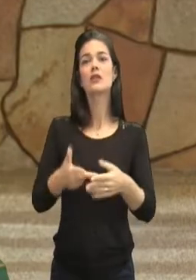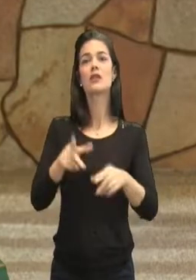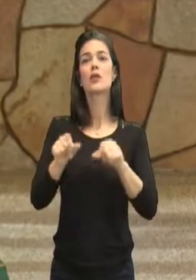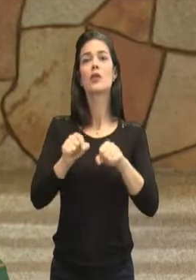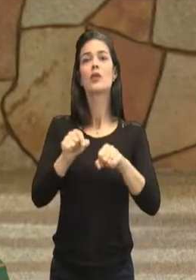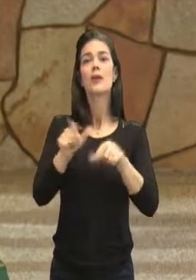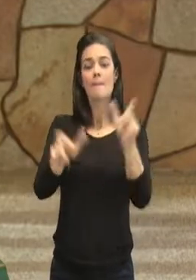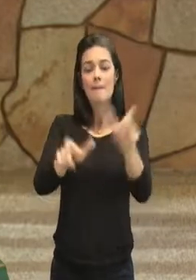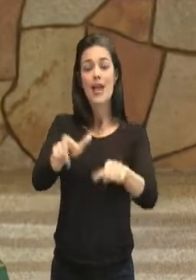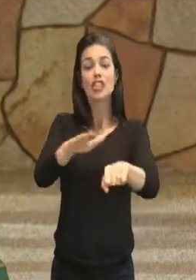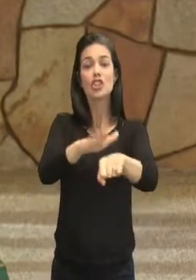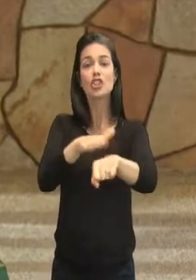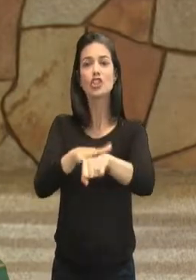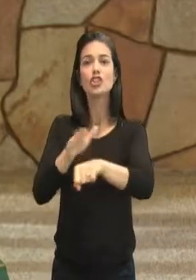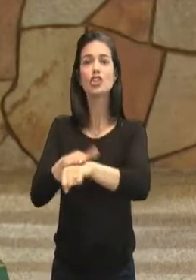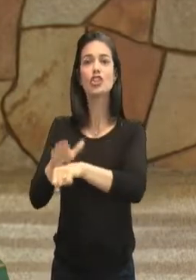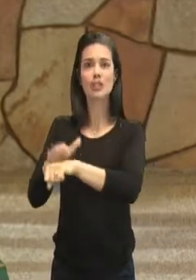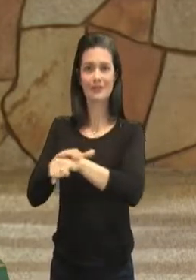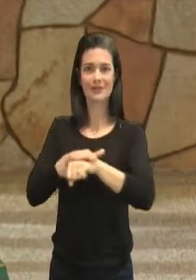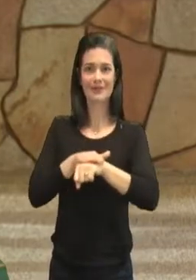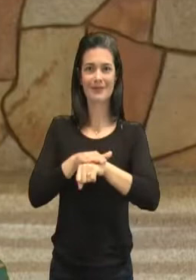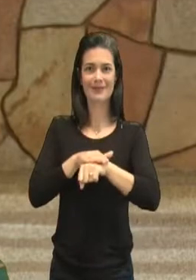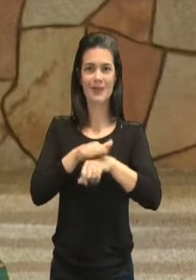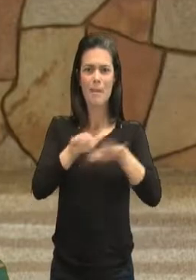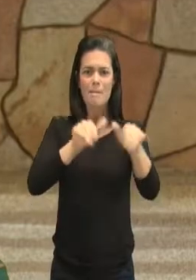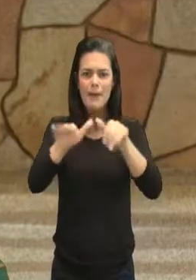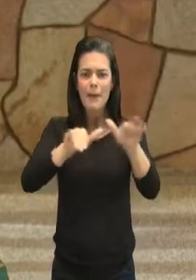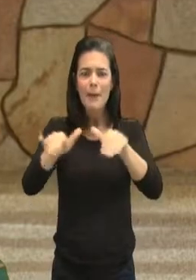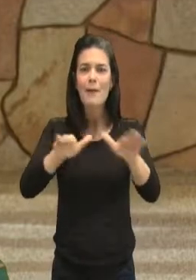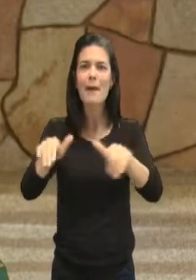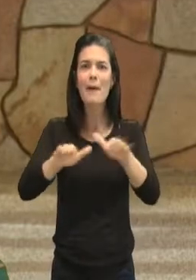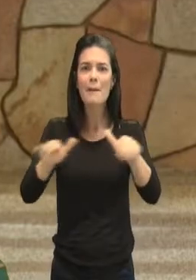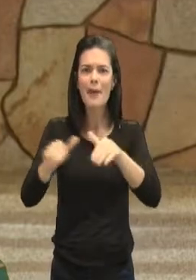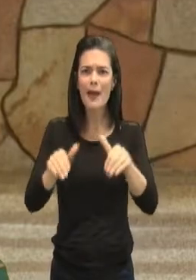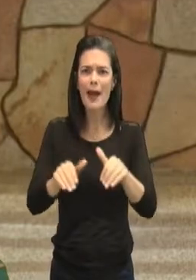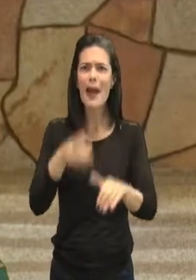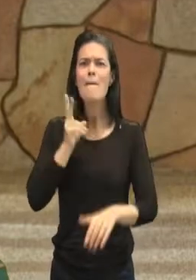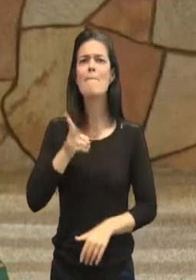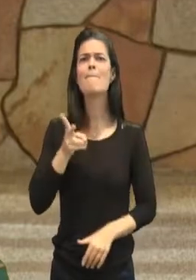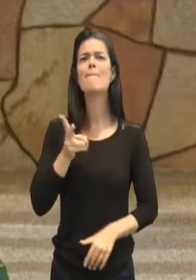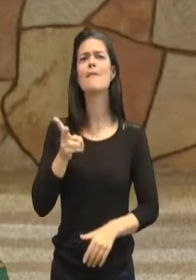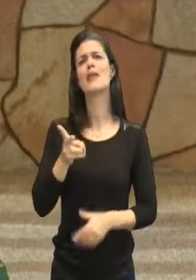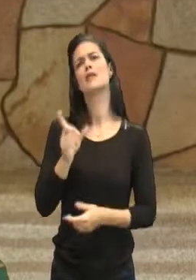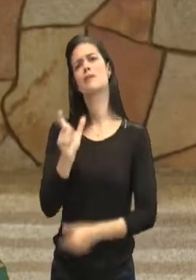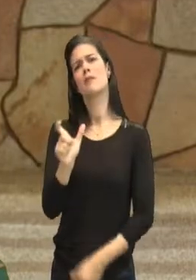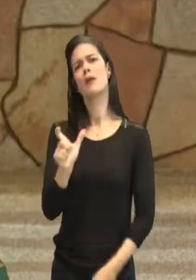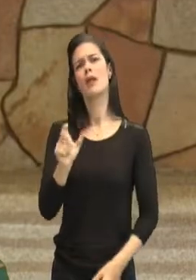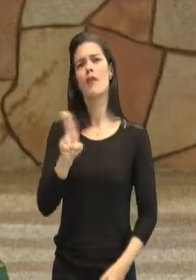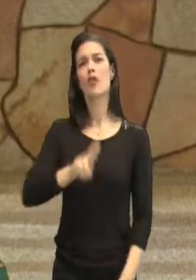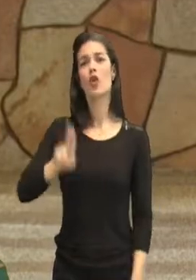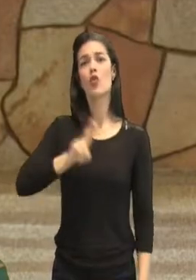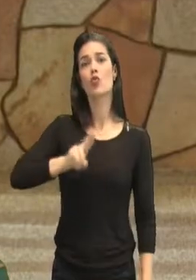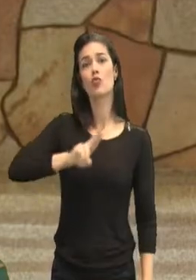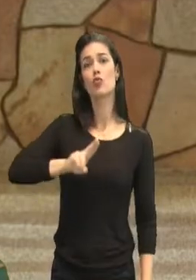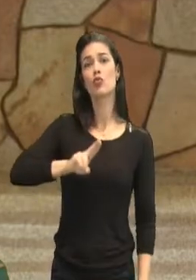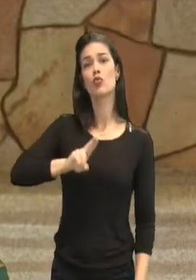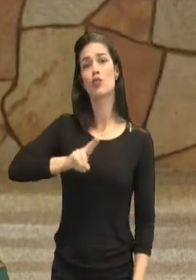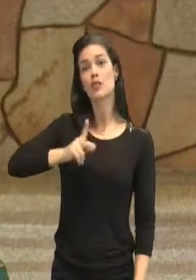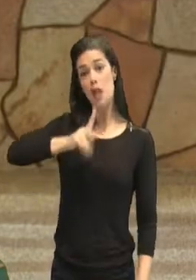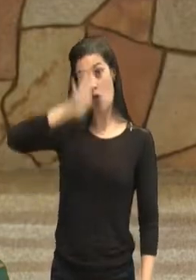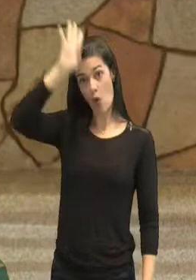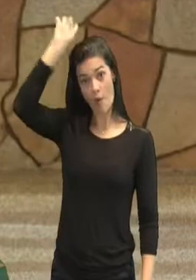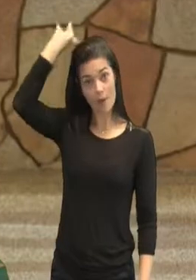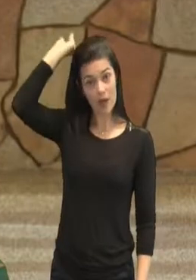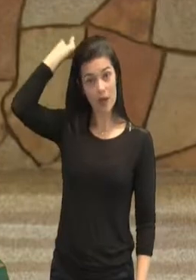chamados. Nós temos, inclusive, essa palavra sendo usada em Romanos, capítulo 1, verso 1, quando Paulo escreve aos Romanos